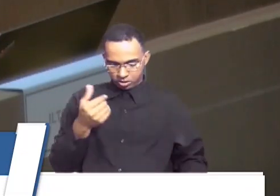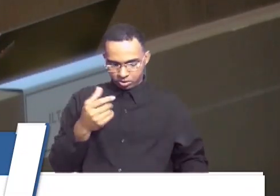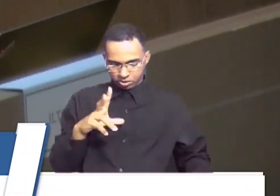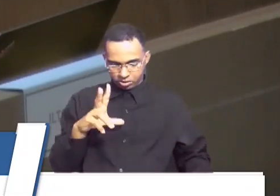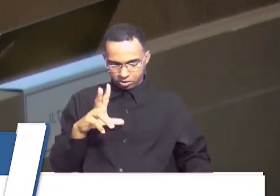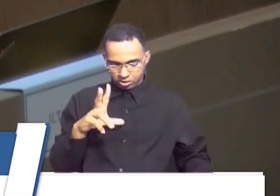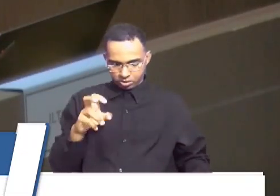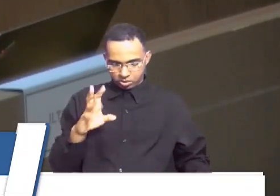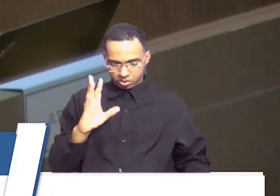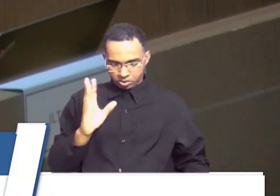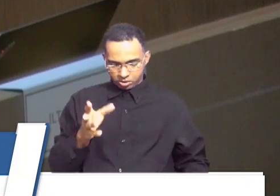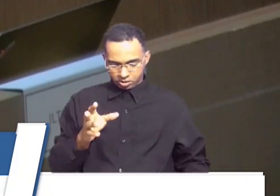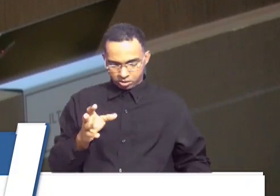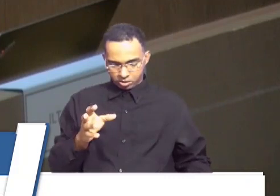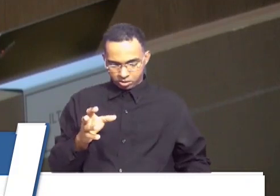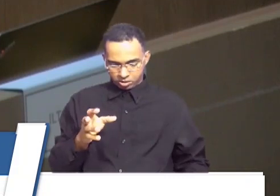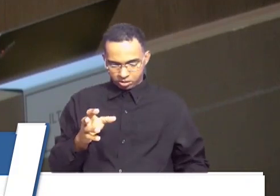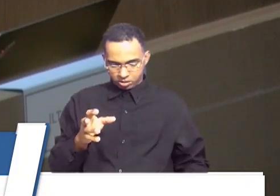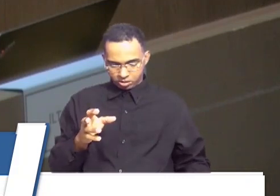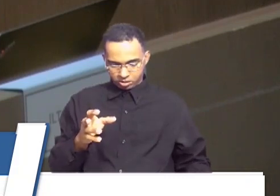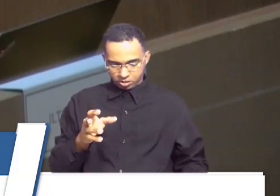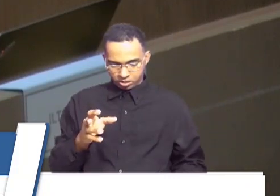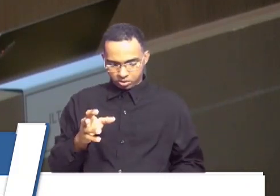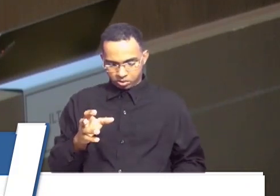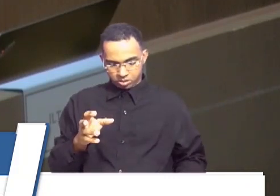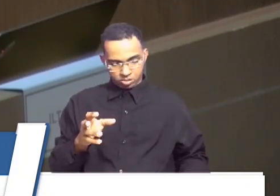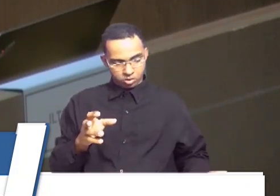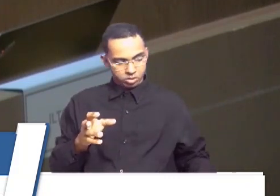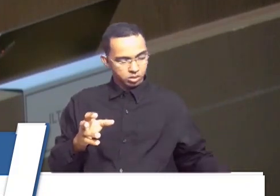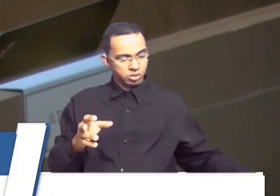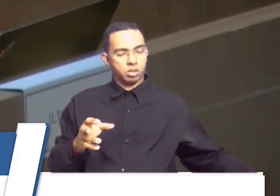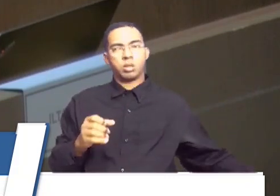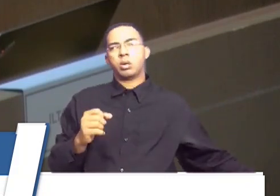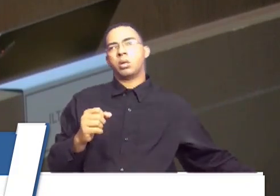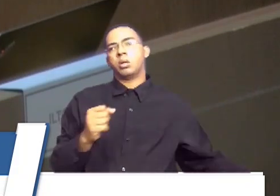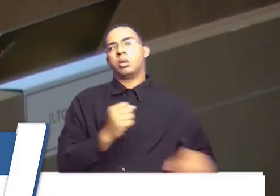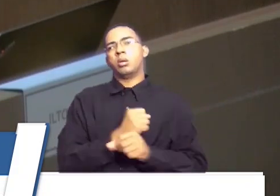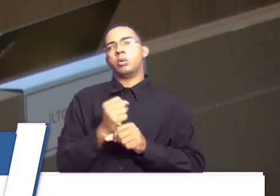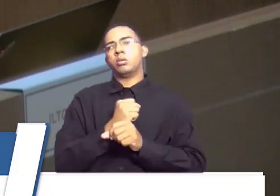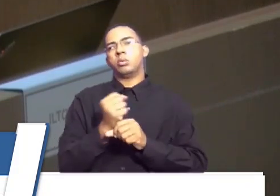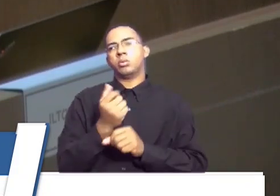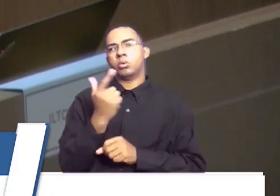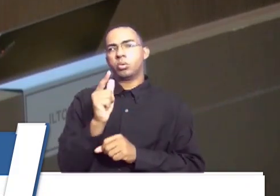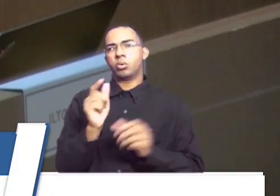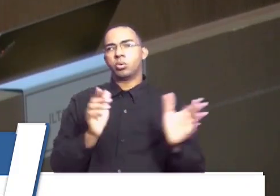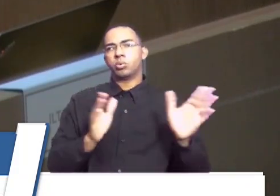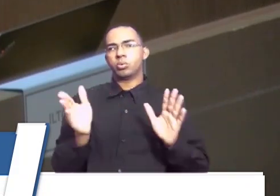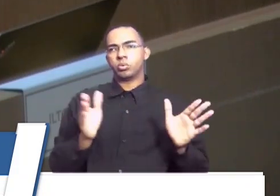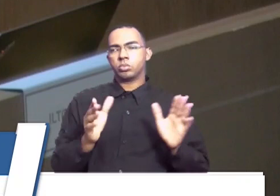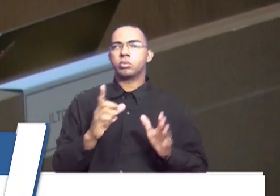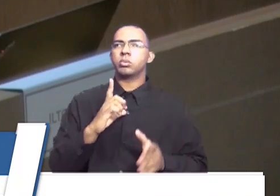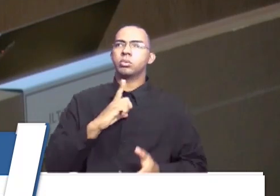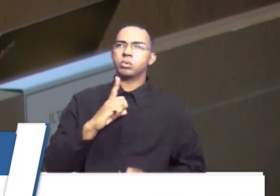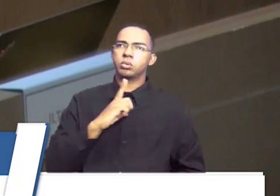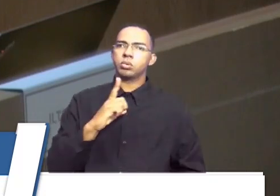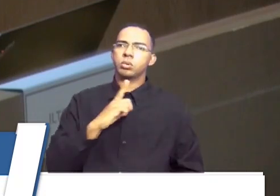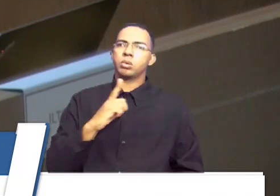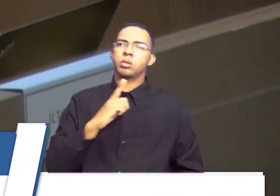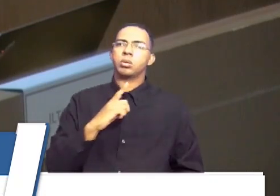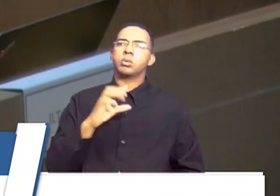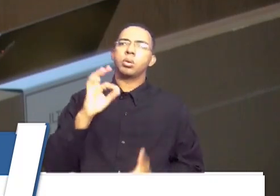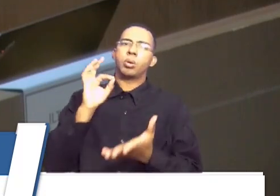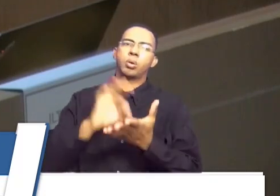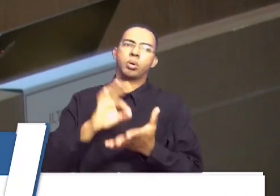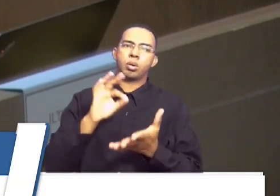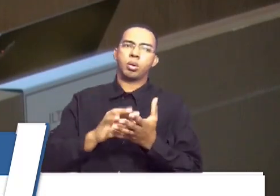é pedido há vários anos atrás, até em outros mandatos, e houve realmente uma confirmação de que o prefeito